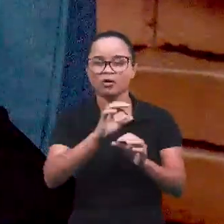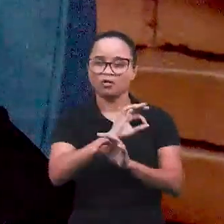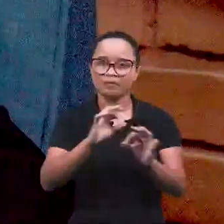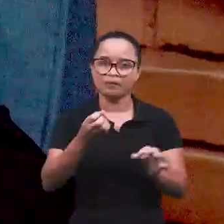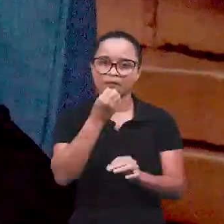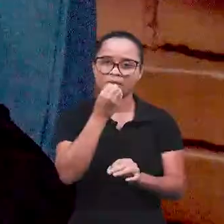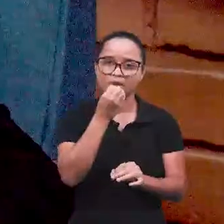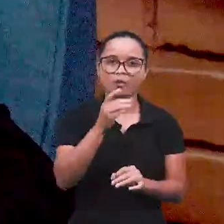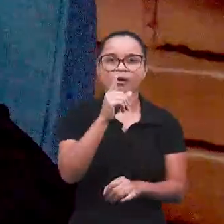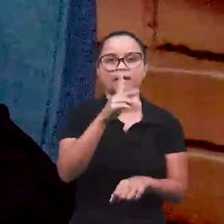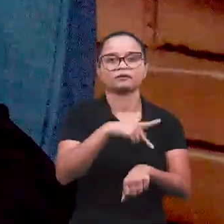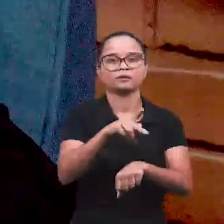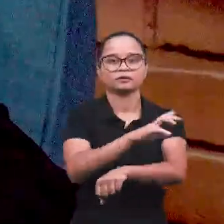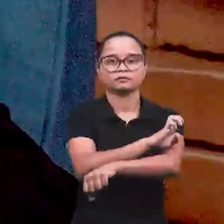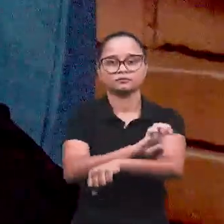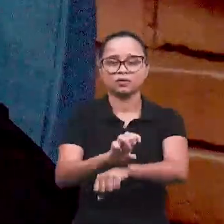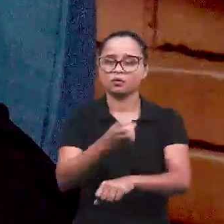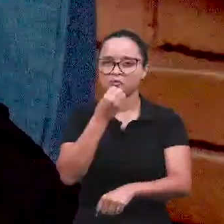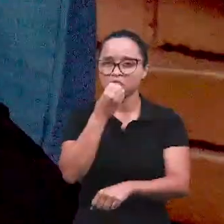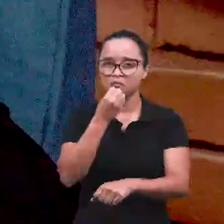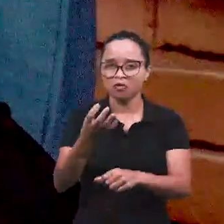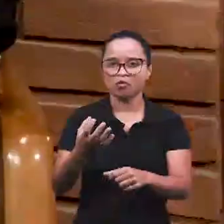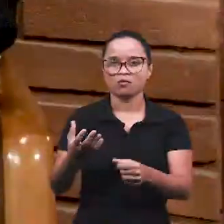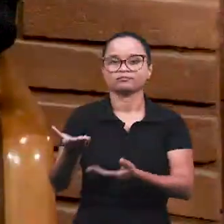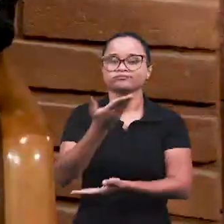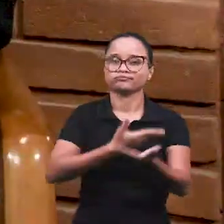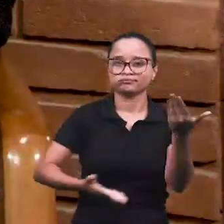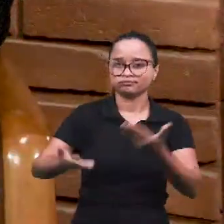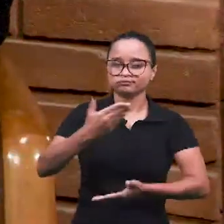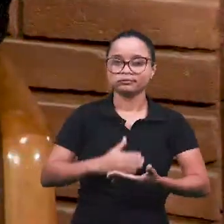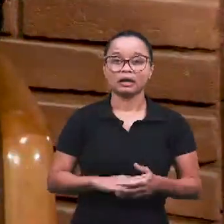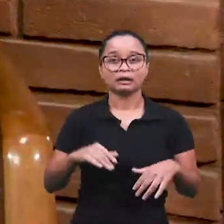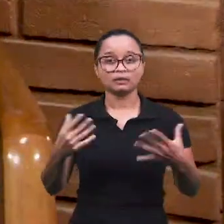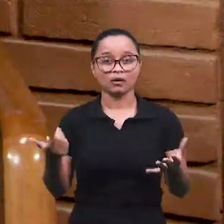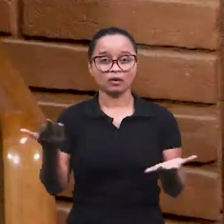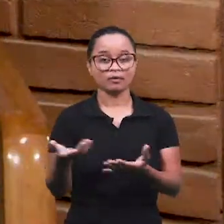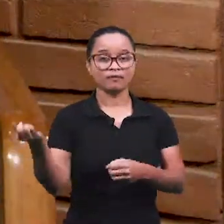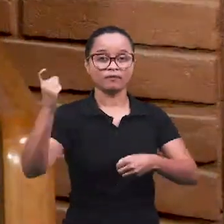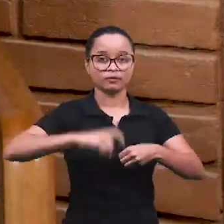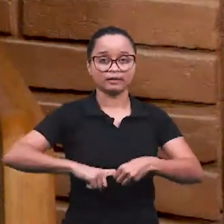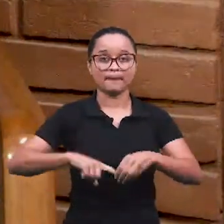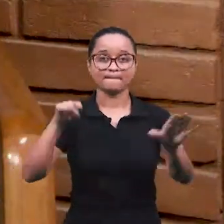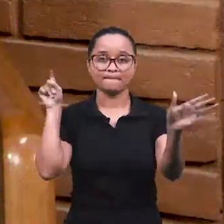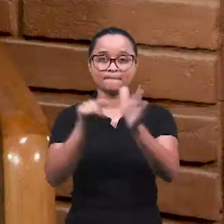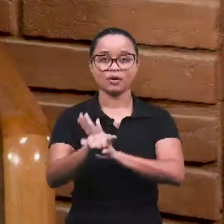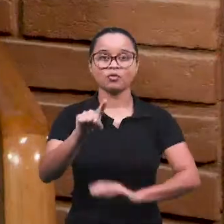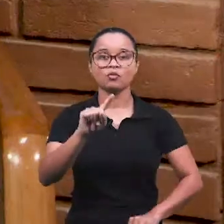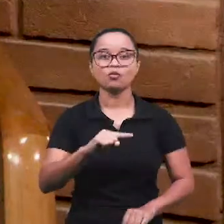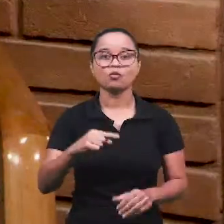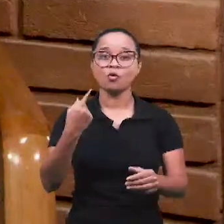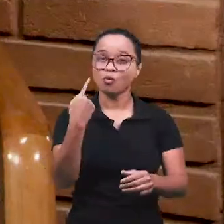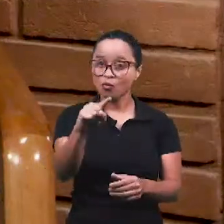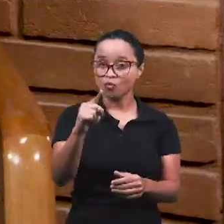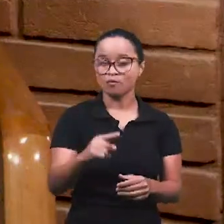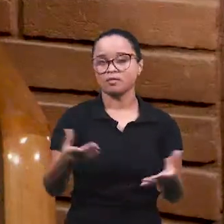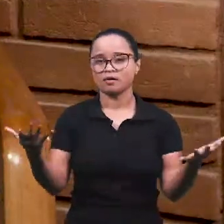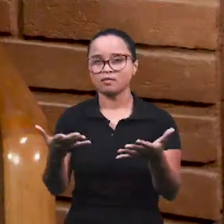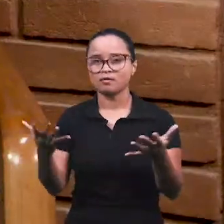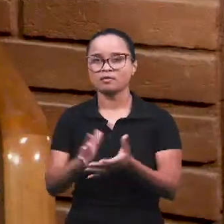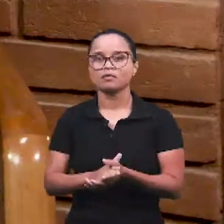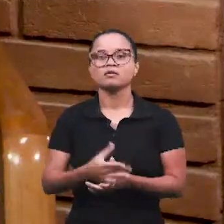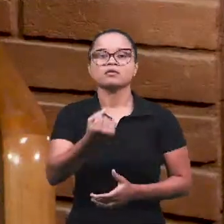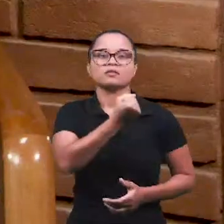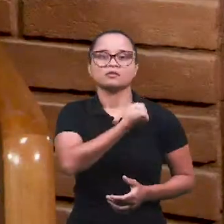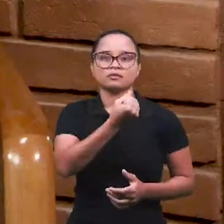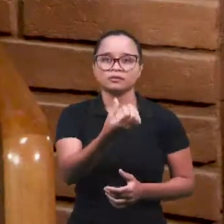Muito obrigado por esta boa participação. Agora eu quero voltar para os irmãos a nossa última pergunta. Vamos então agora na